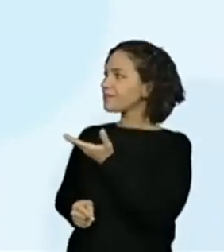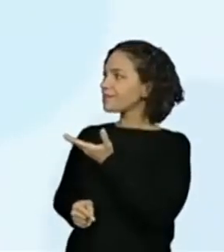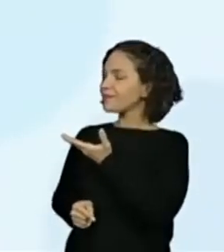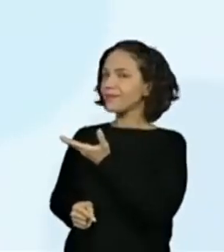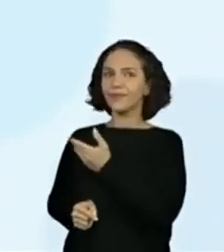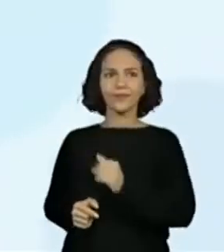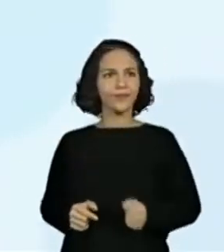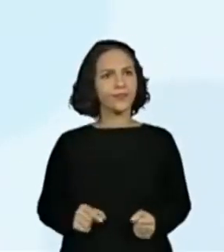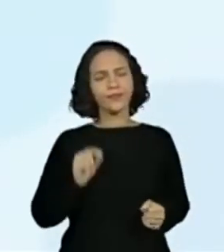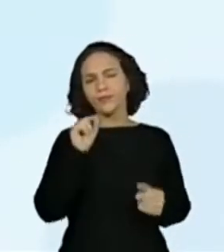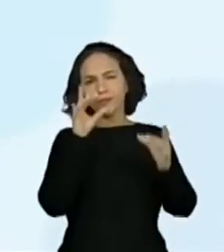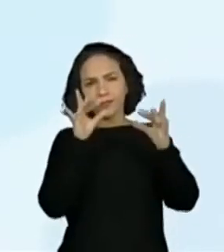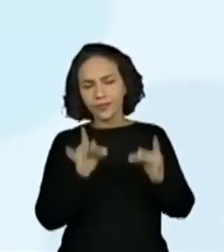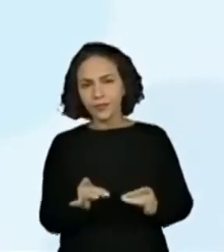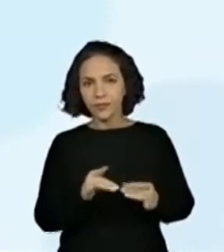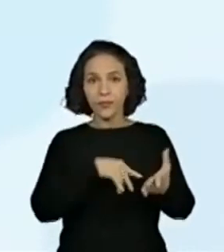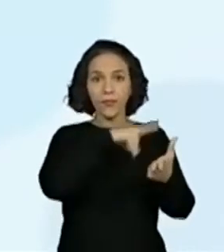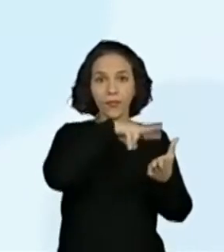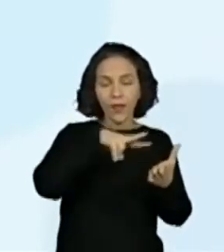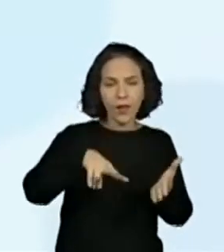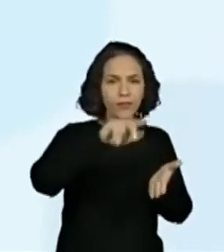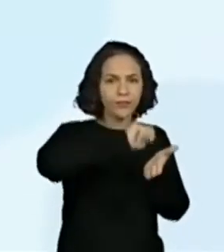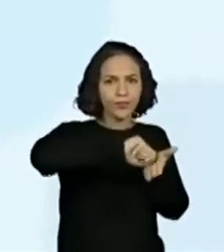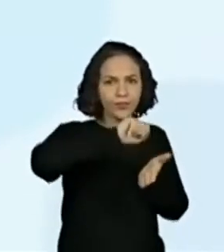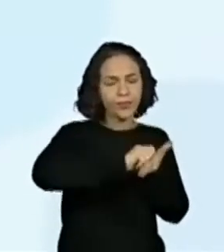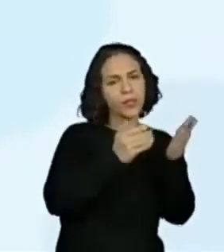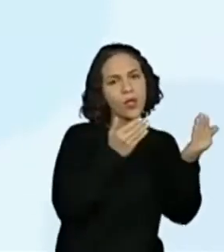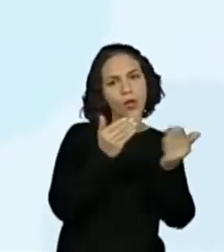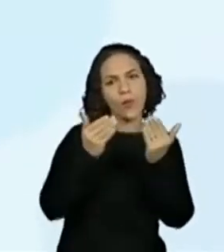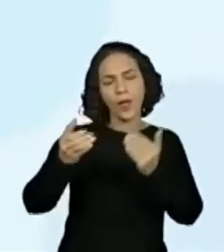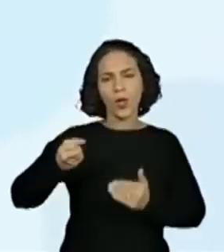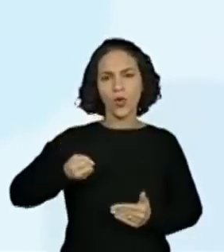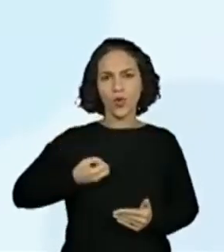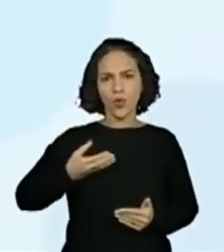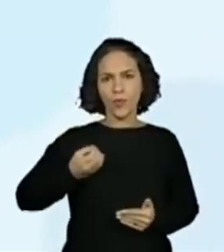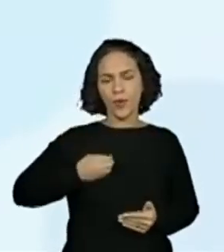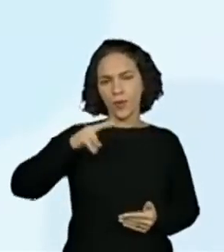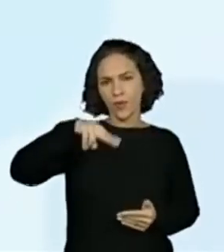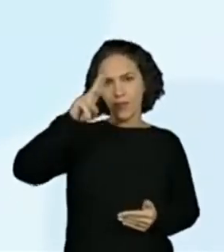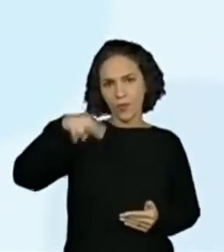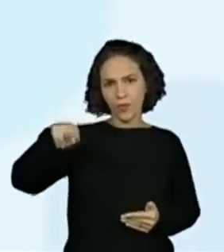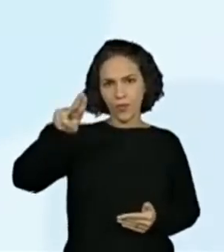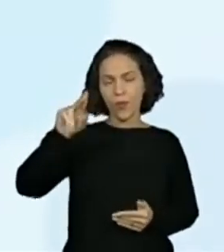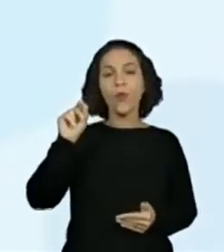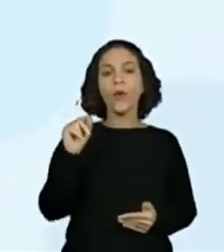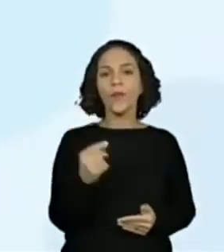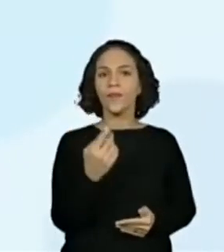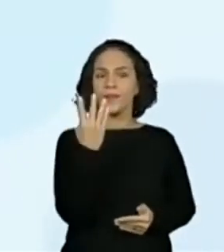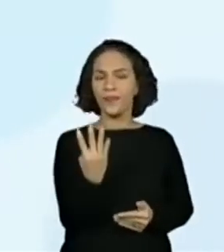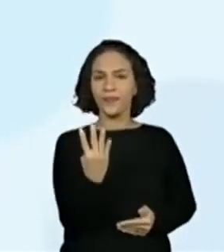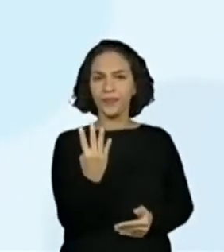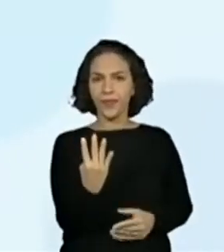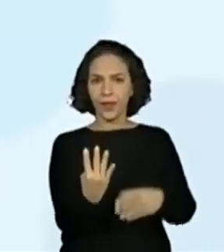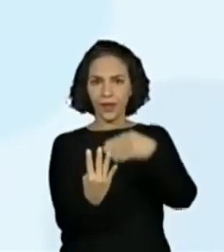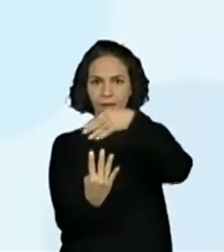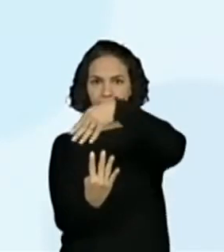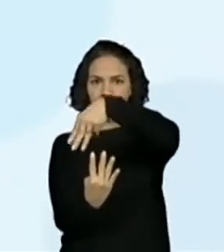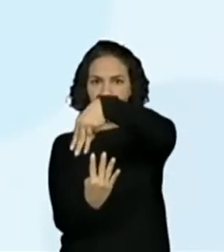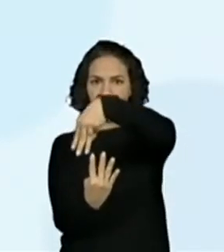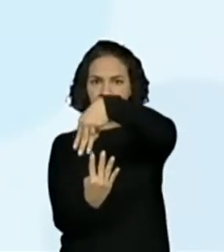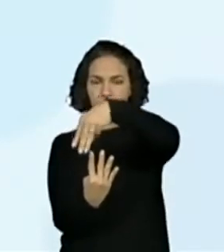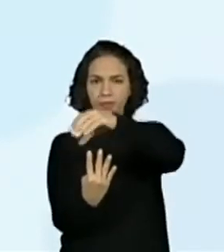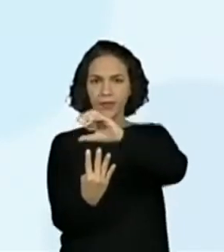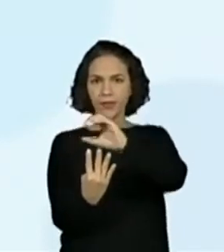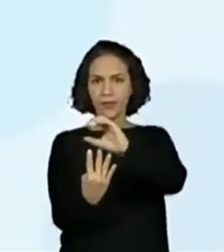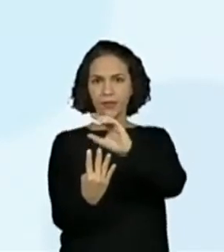AEF03MA01. Ler, escrever e comparar números naturais até a ordem da unidade de milhar, estabelecendo relações entre os